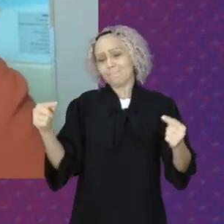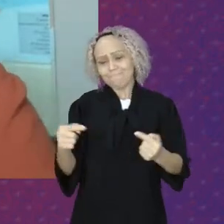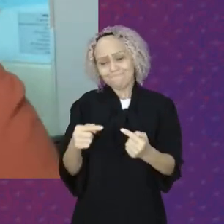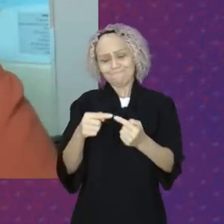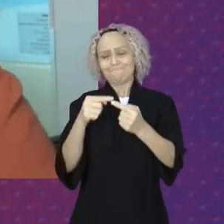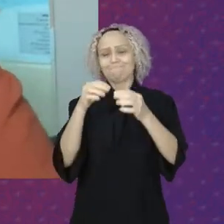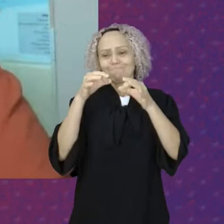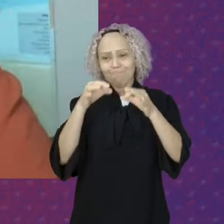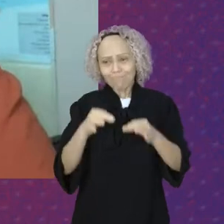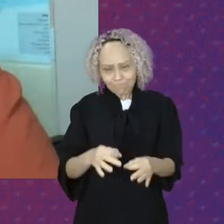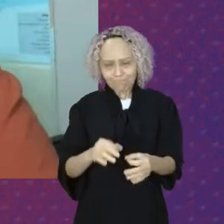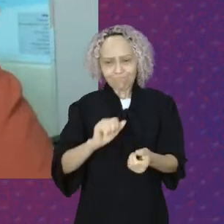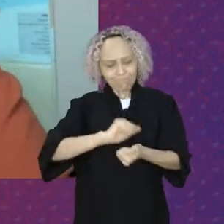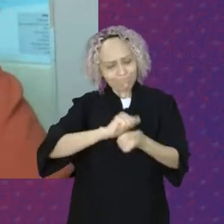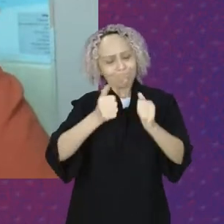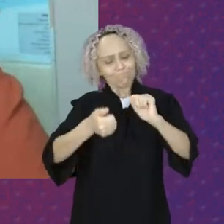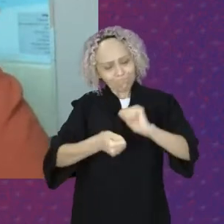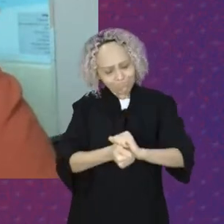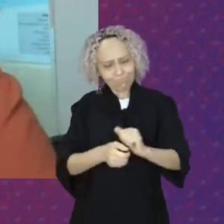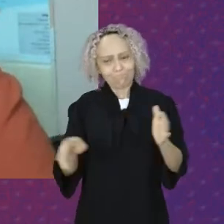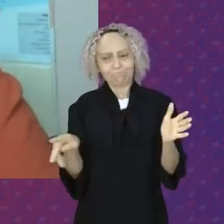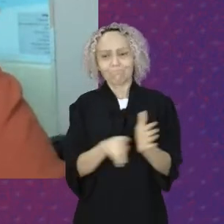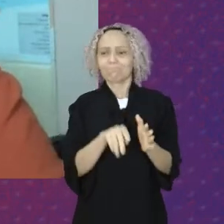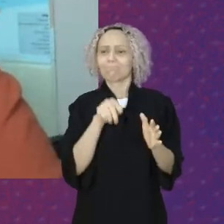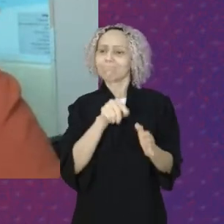estão organizadas para fazer essa luta,